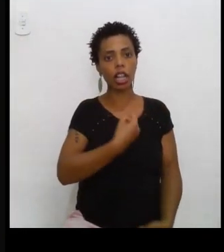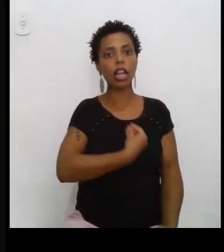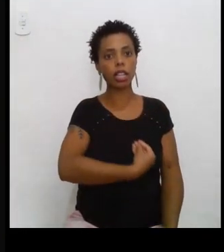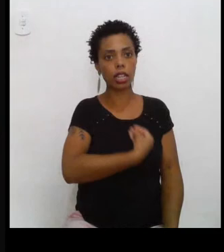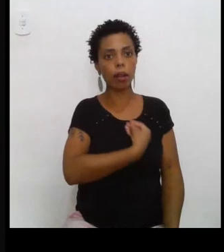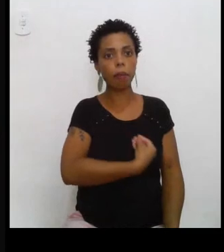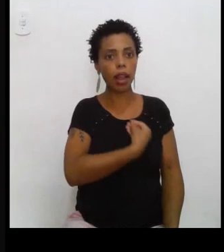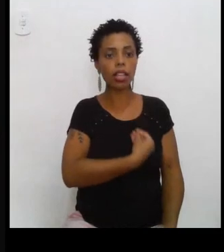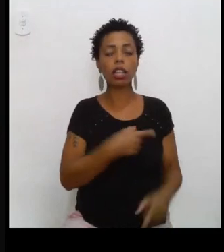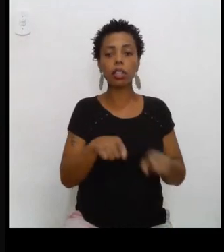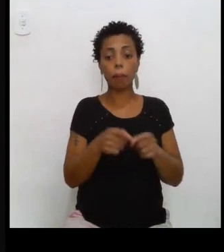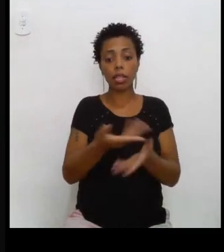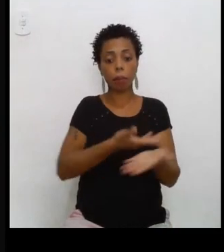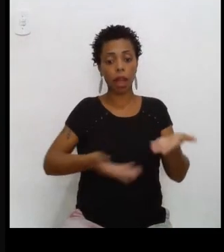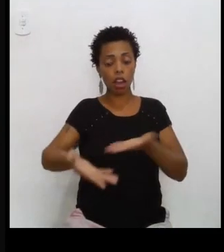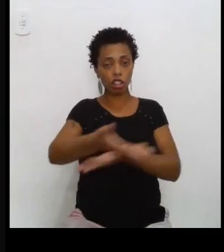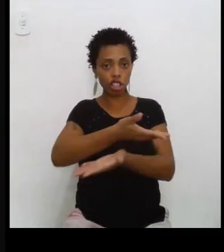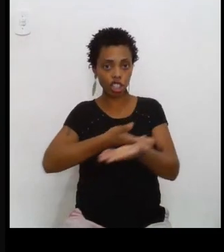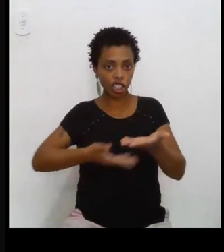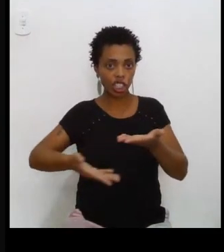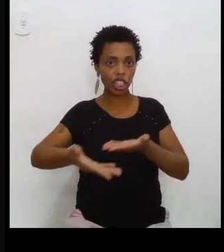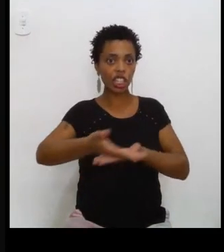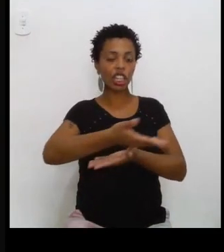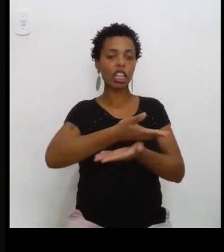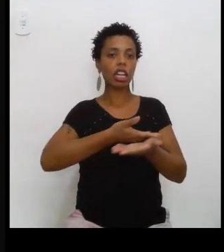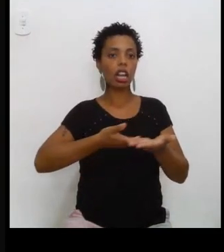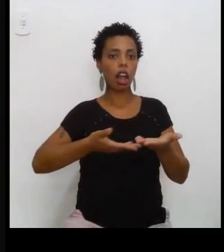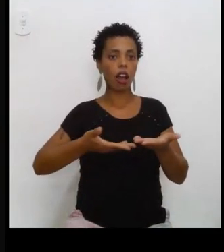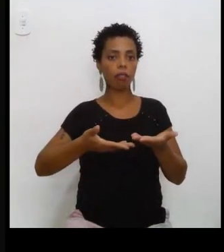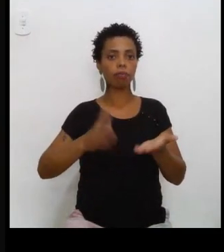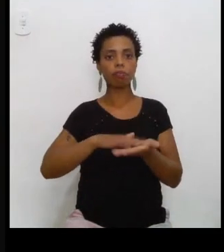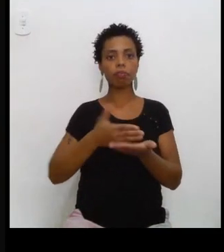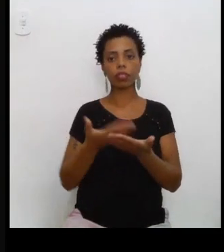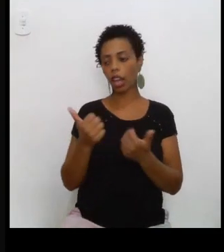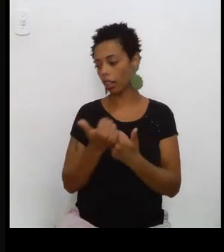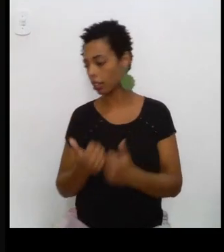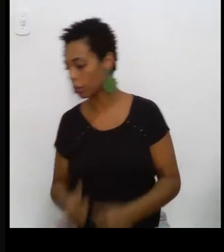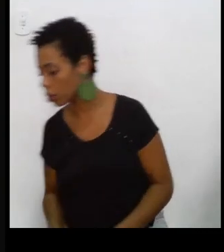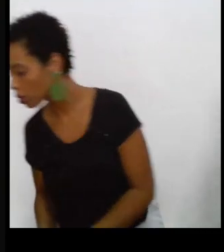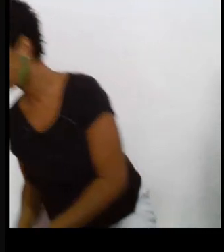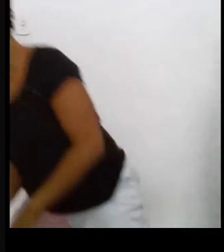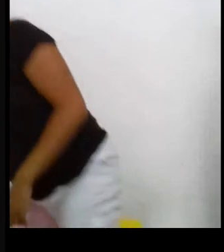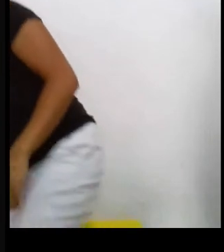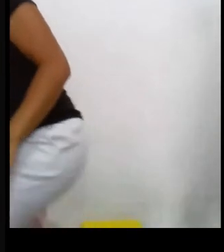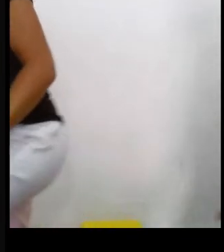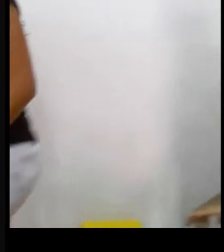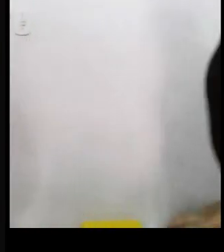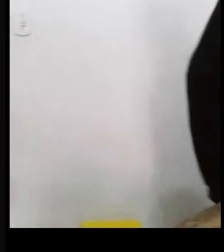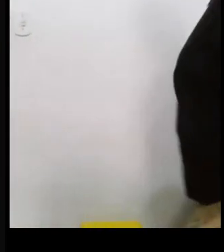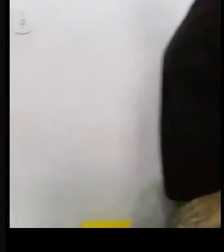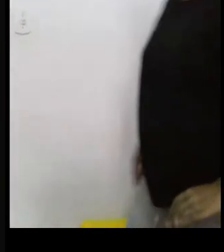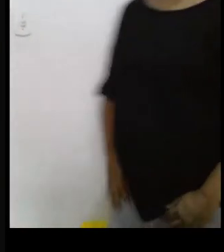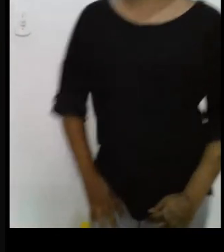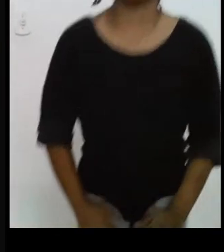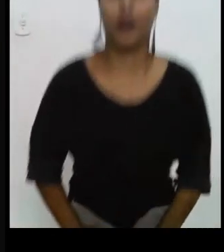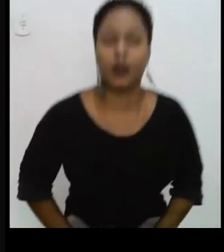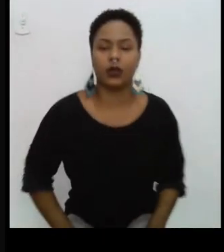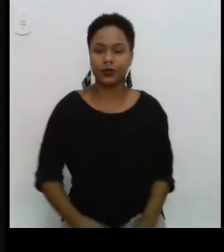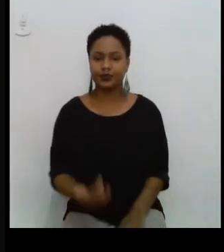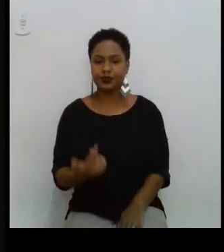partilha é é de outra coisa de outro negociação assim é